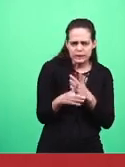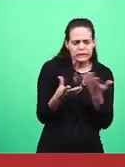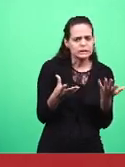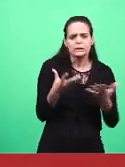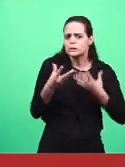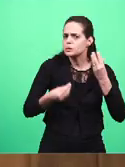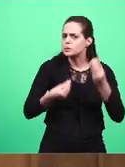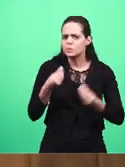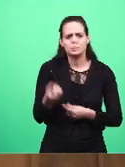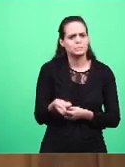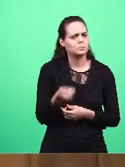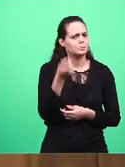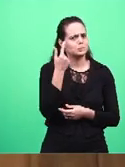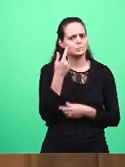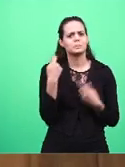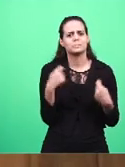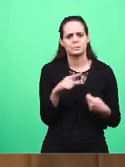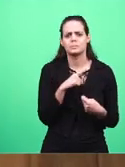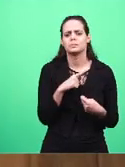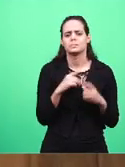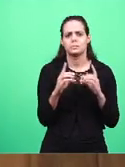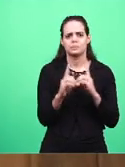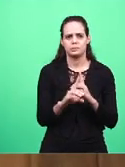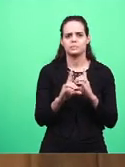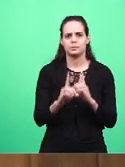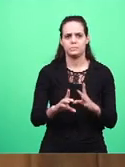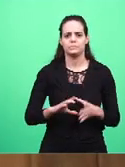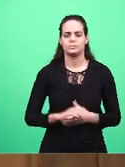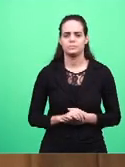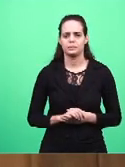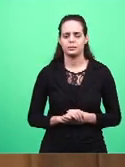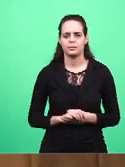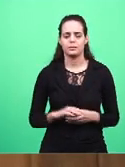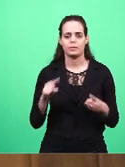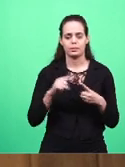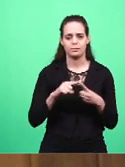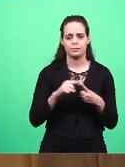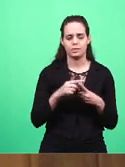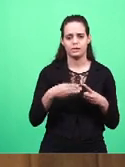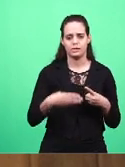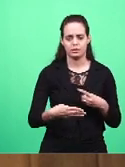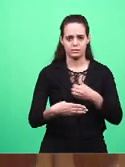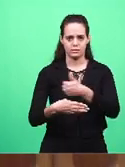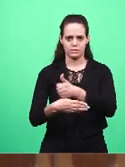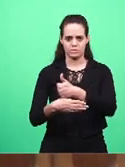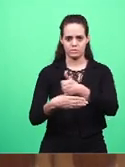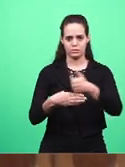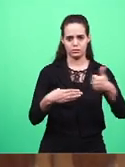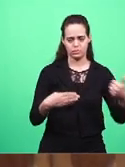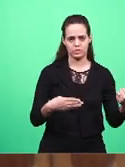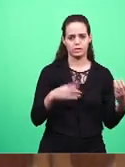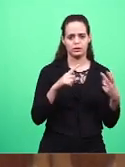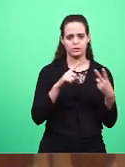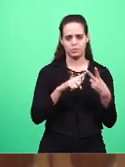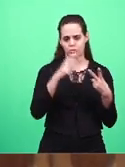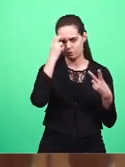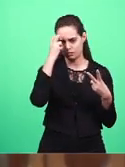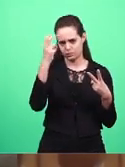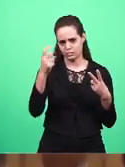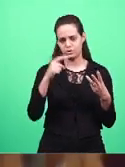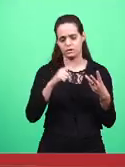Asdodita, para você, claro. Quando voltamos, o grupo ficou, os 3 pastores ficaram, e